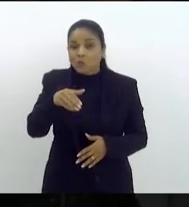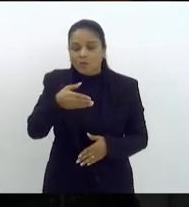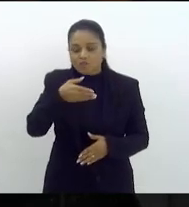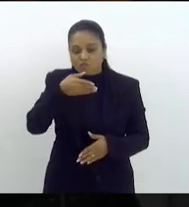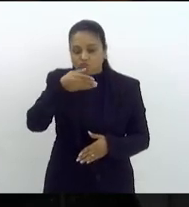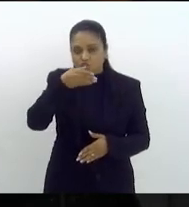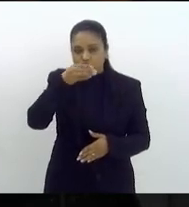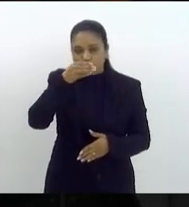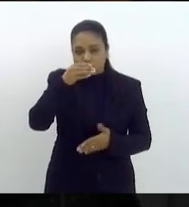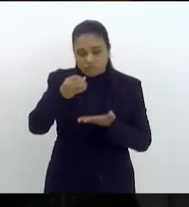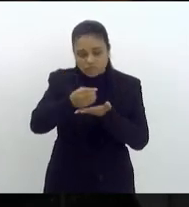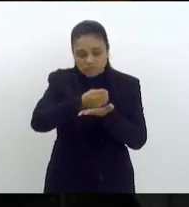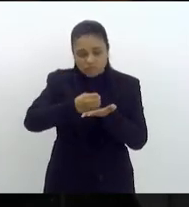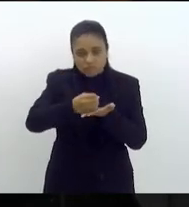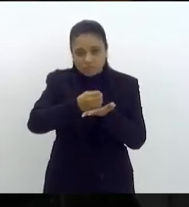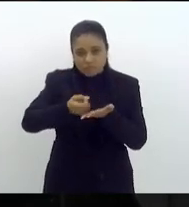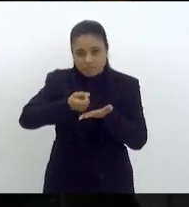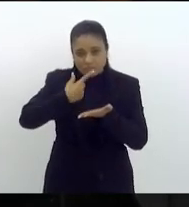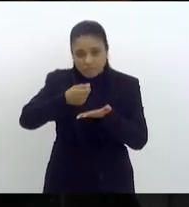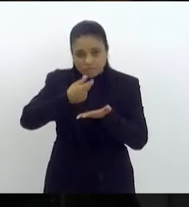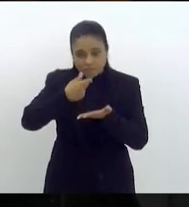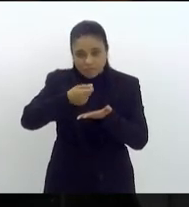medicamento ilícito